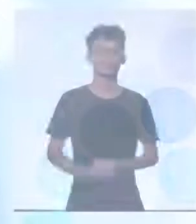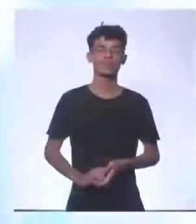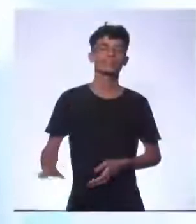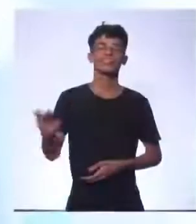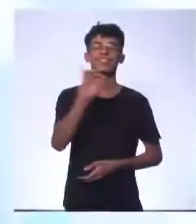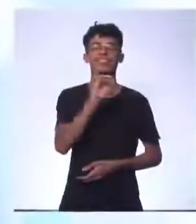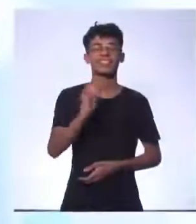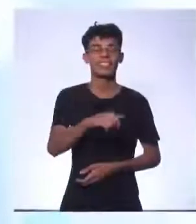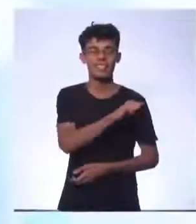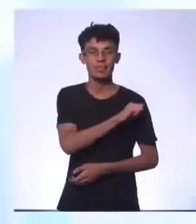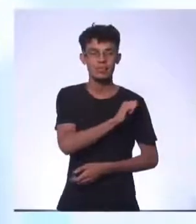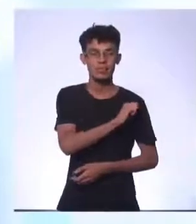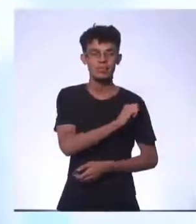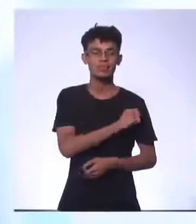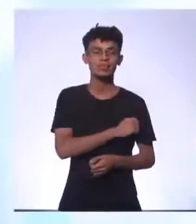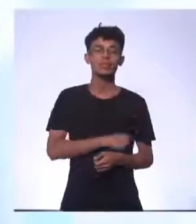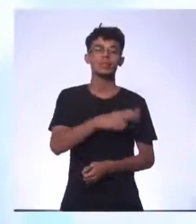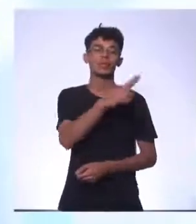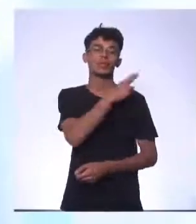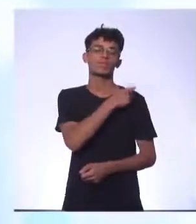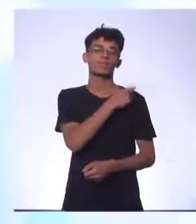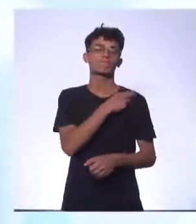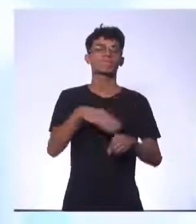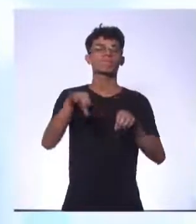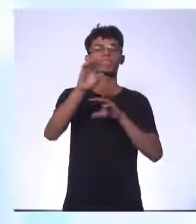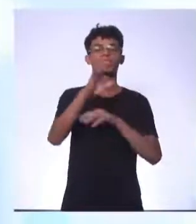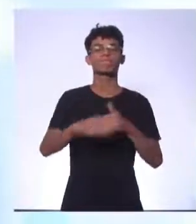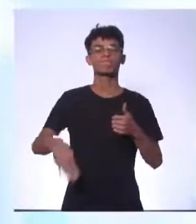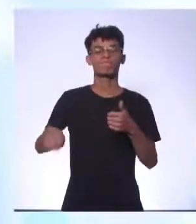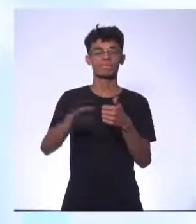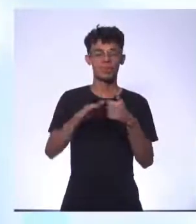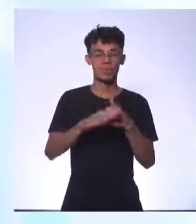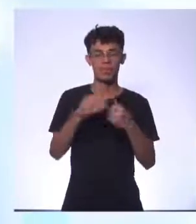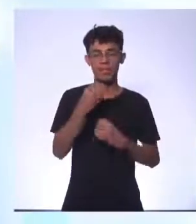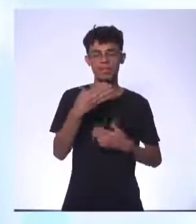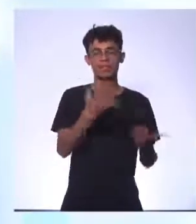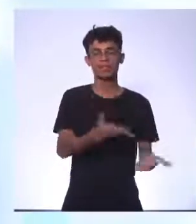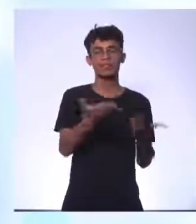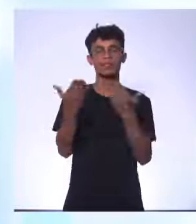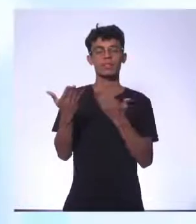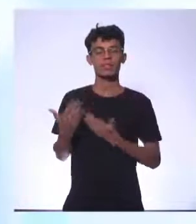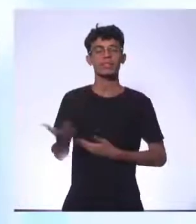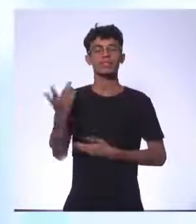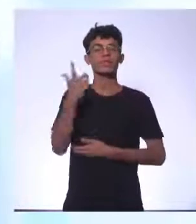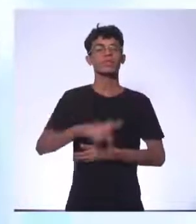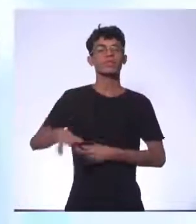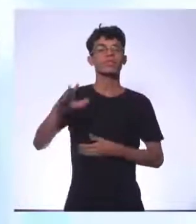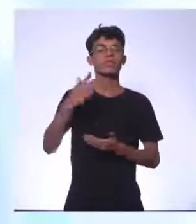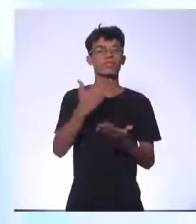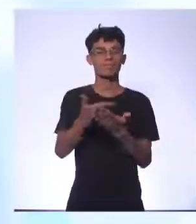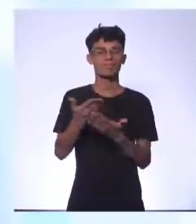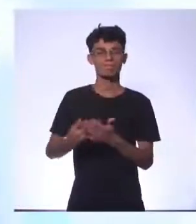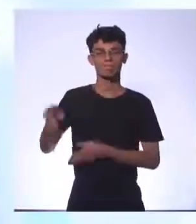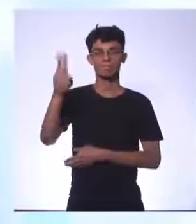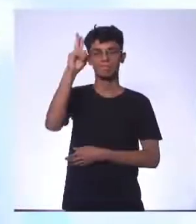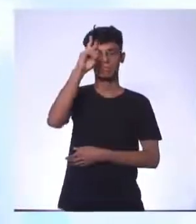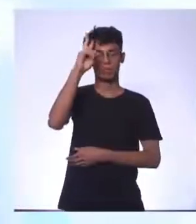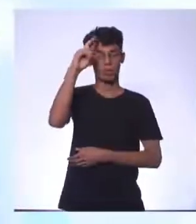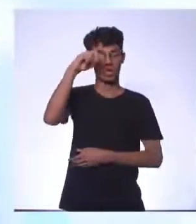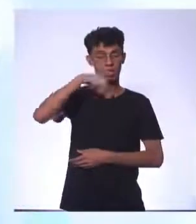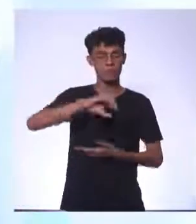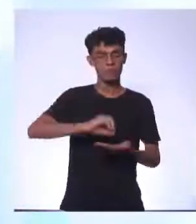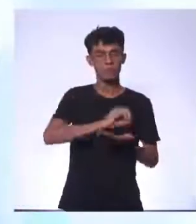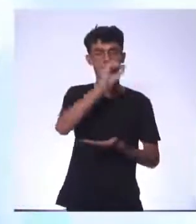Olá, estudantes da segunda série do ensino médio, sejam bem-vindos a mais uma aula de História aqui no Centro de Mídias. Eu